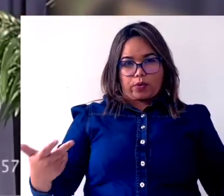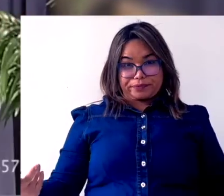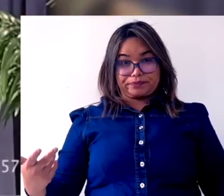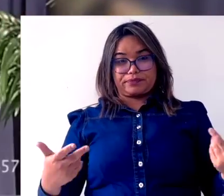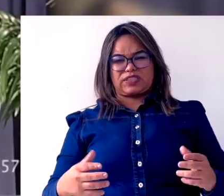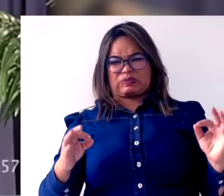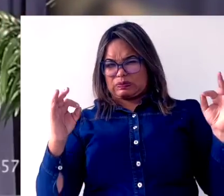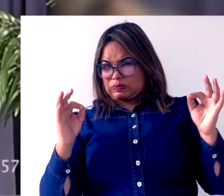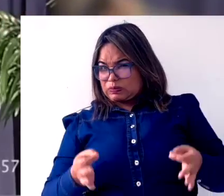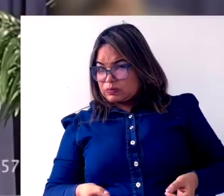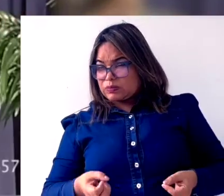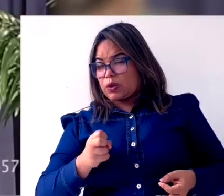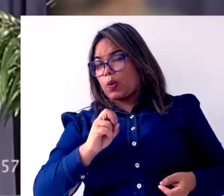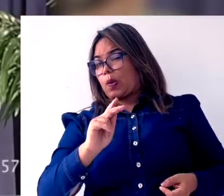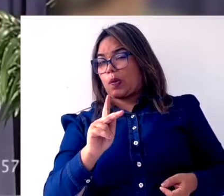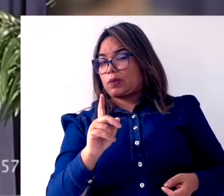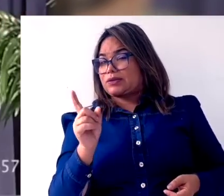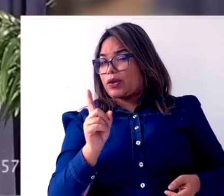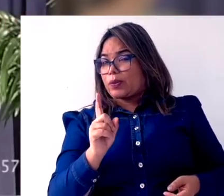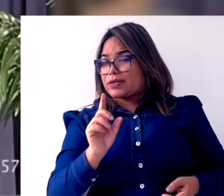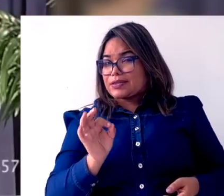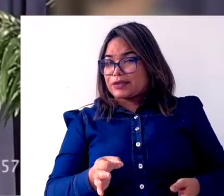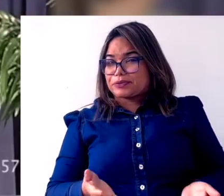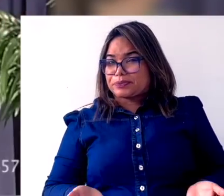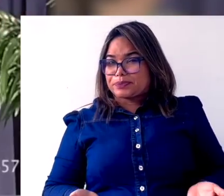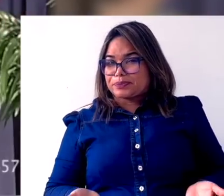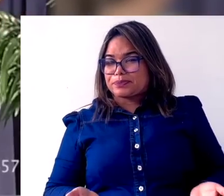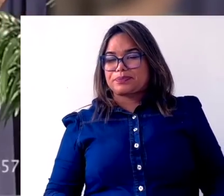mídia. Será que isso está